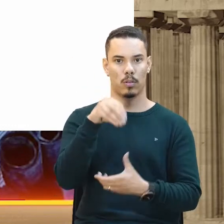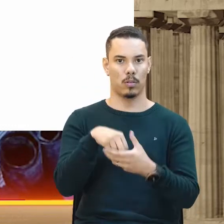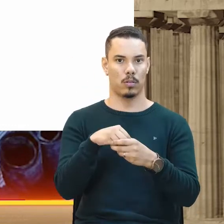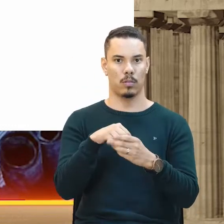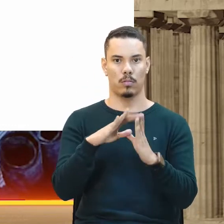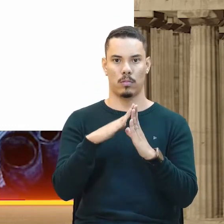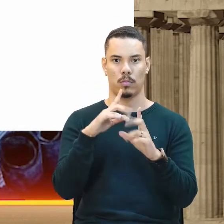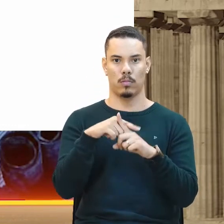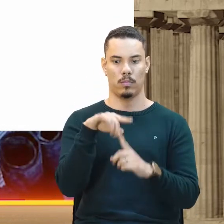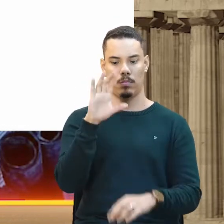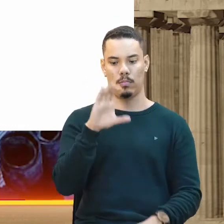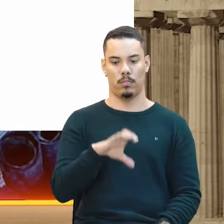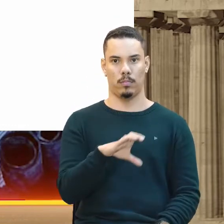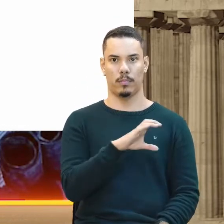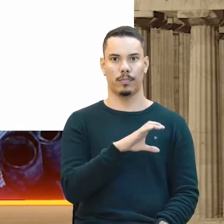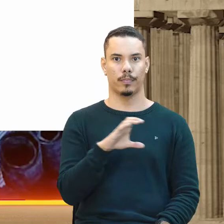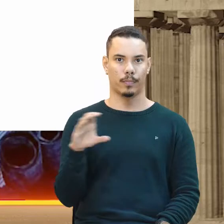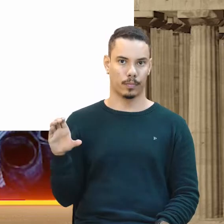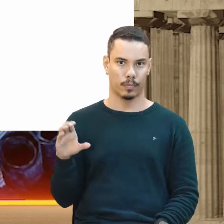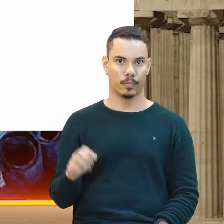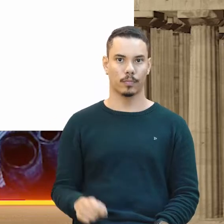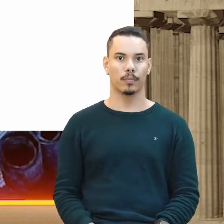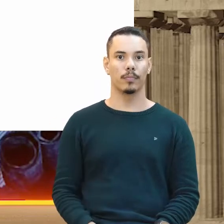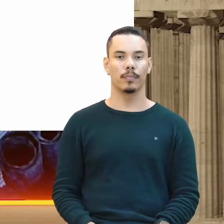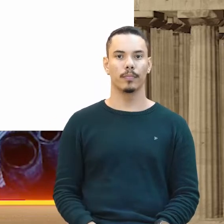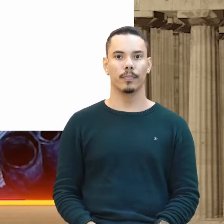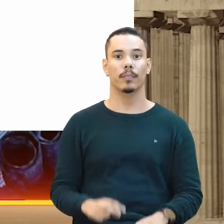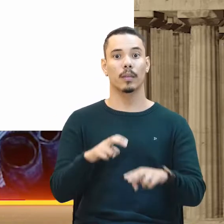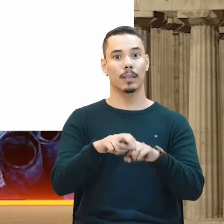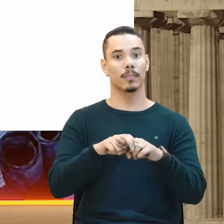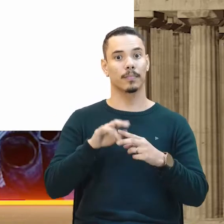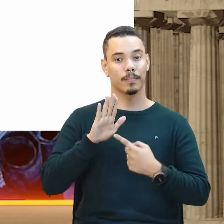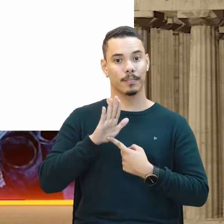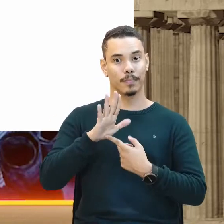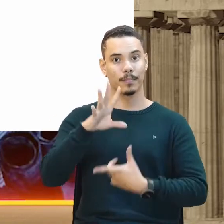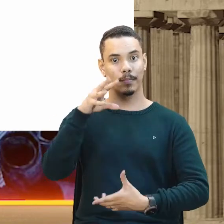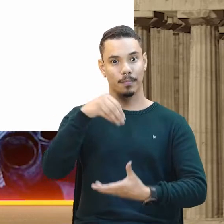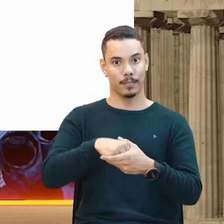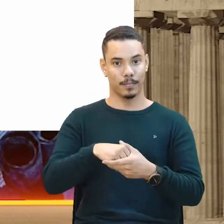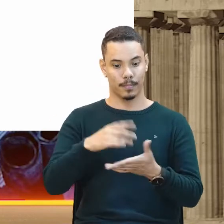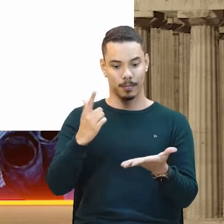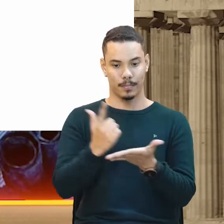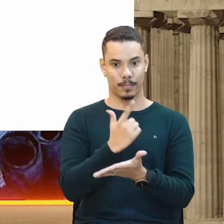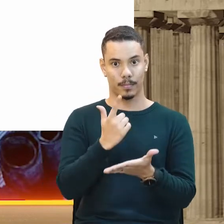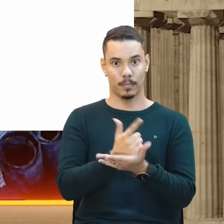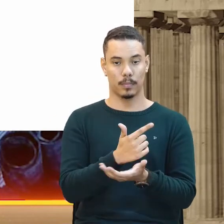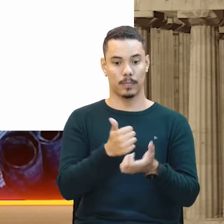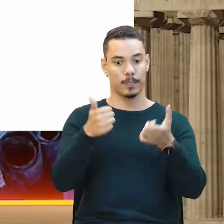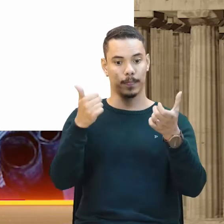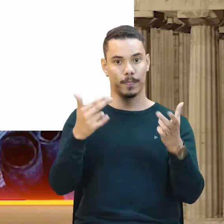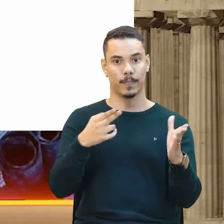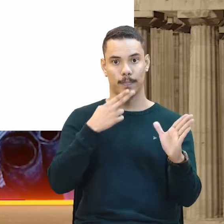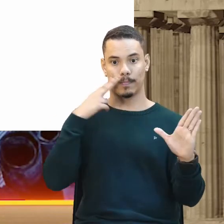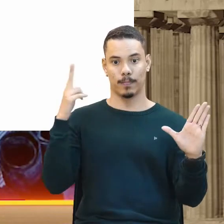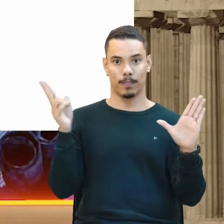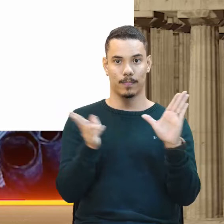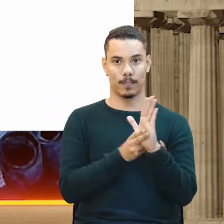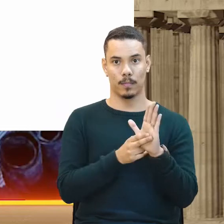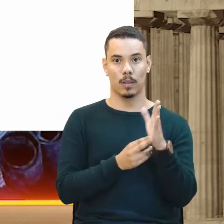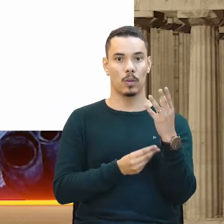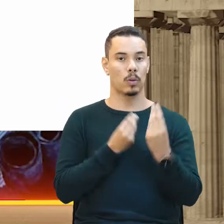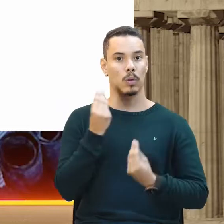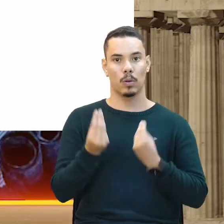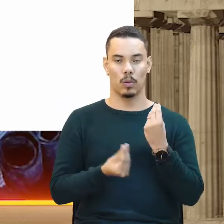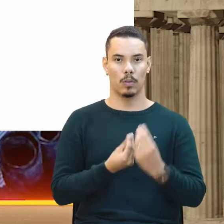certinho? Então, ele vai apresentar, dentro da obra Confissões, ele vai confessar como era a sua